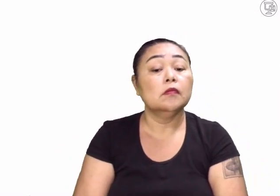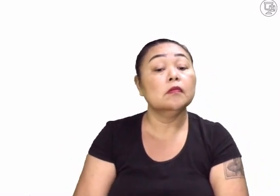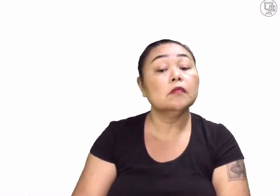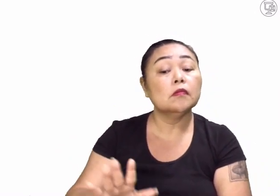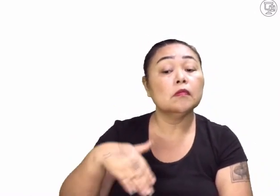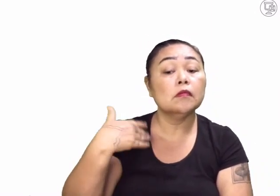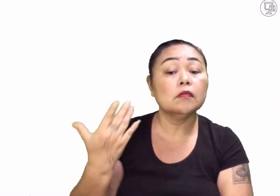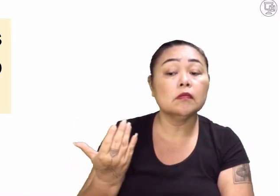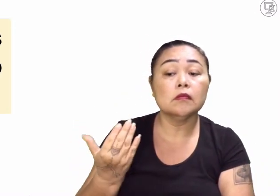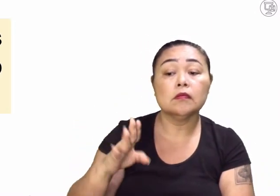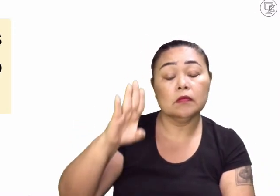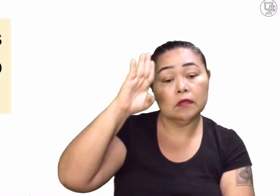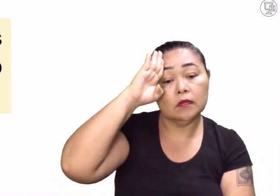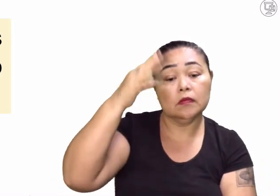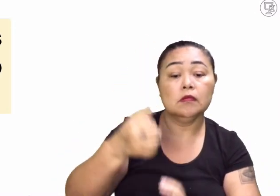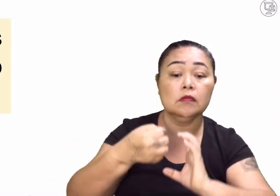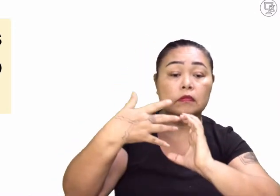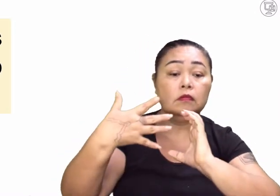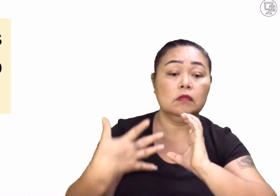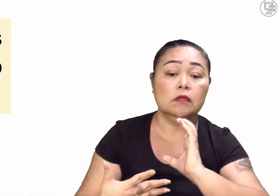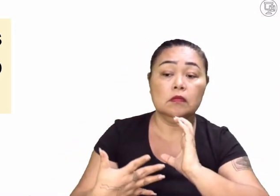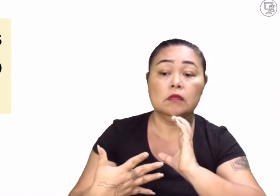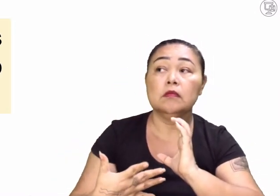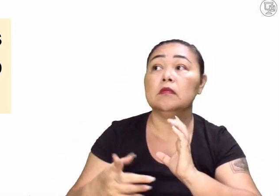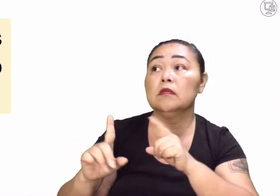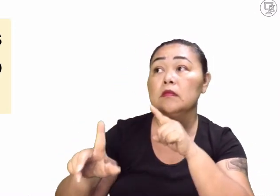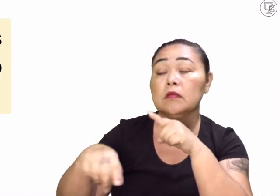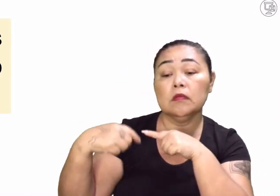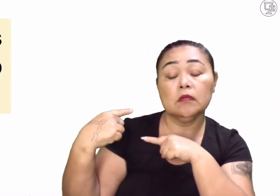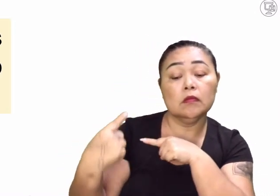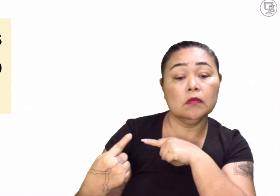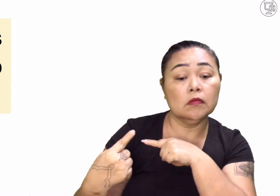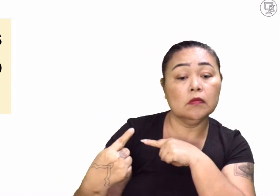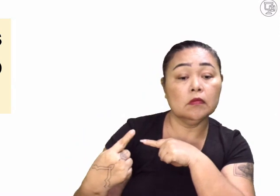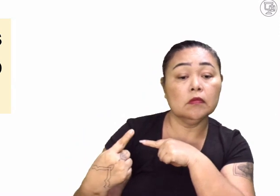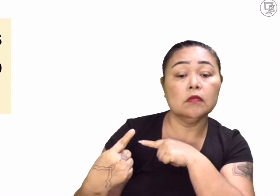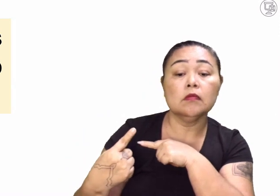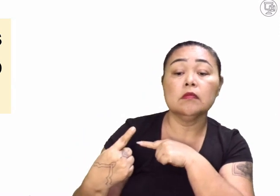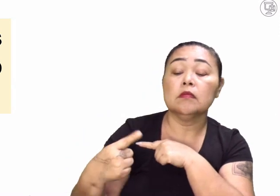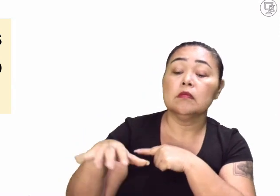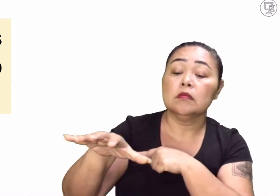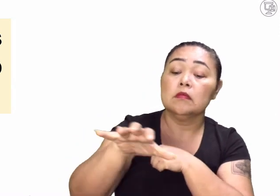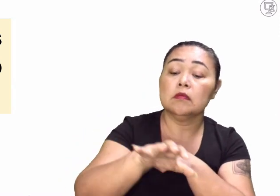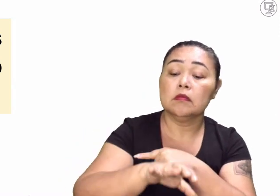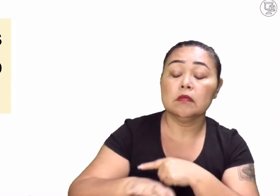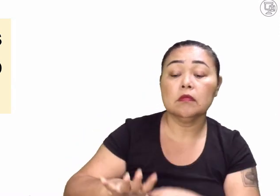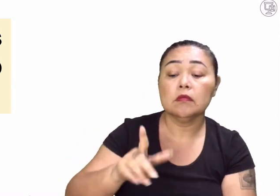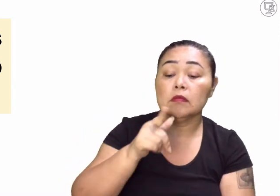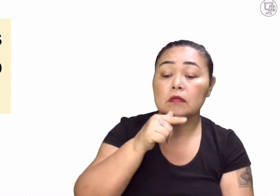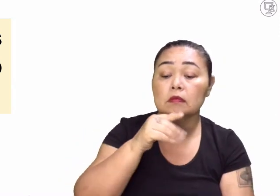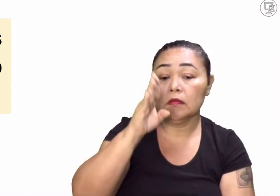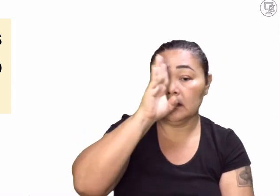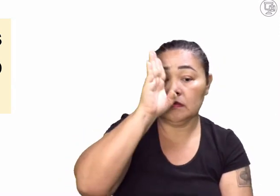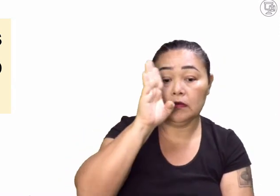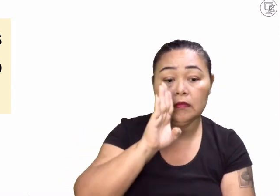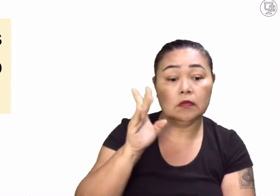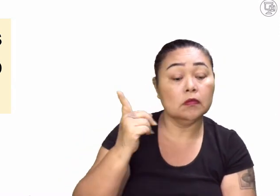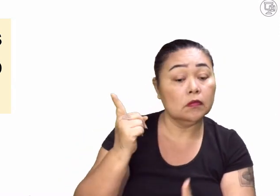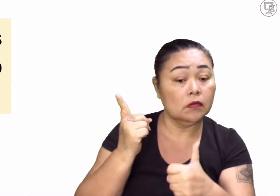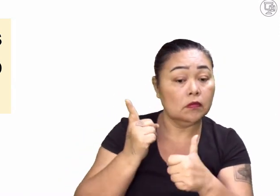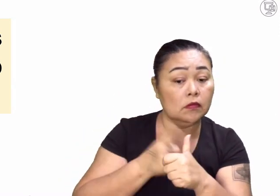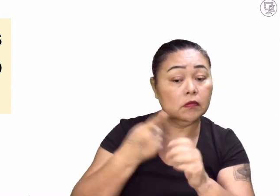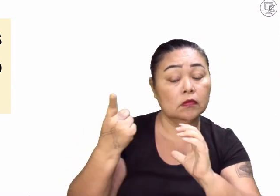Agora a gente vai para as principais características, aspectos da hidrografia do Brasil. Bem,